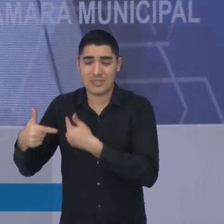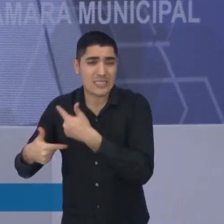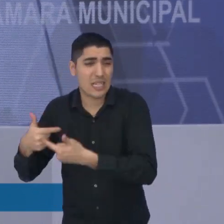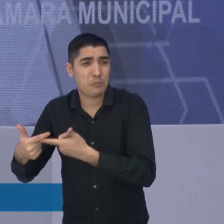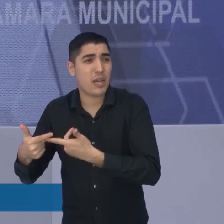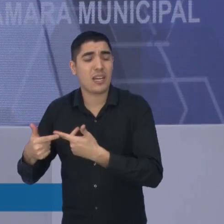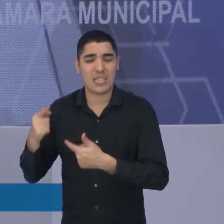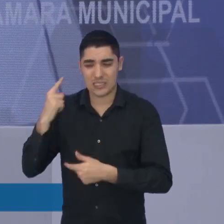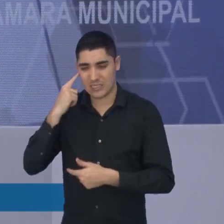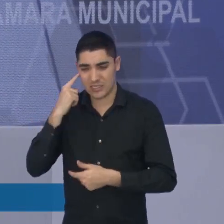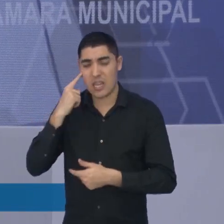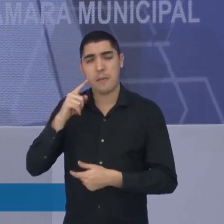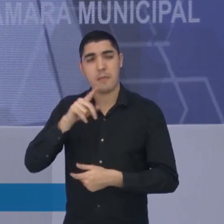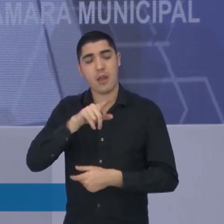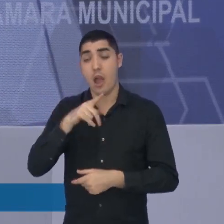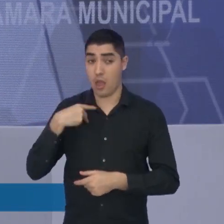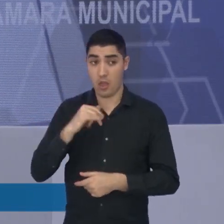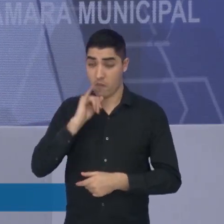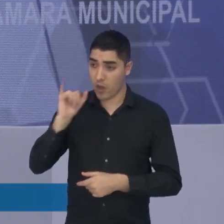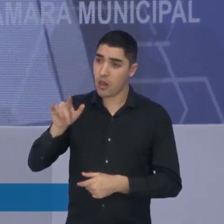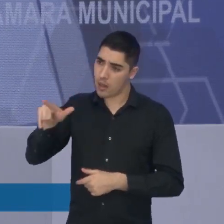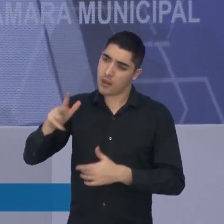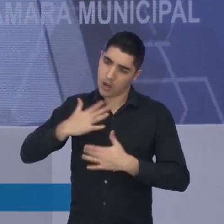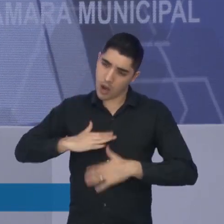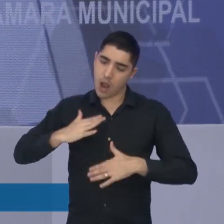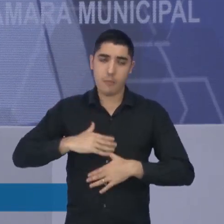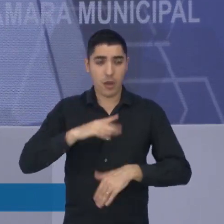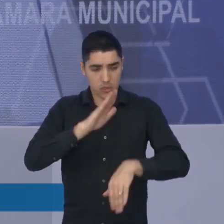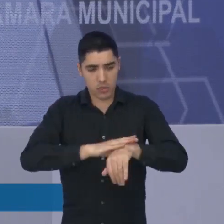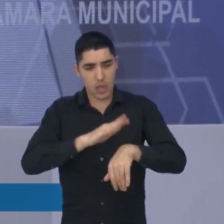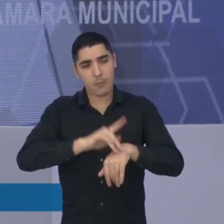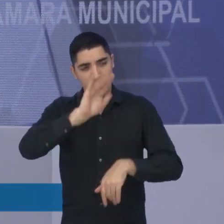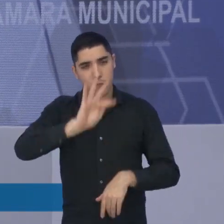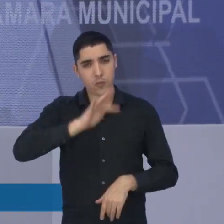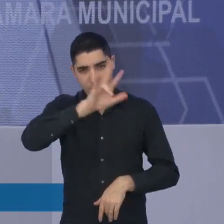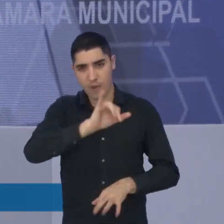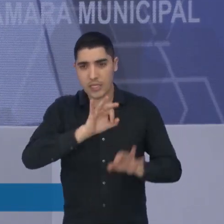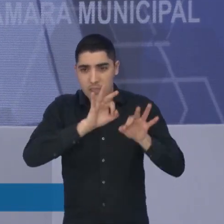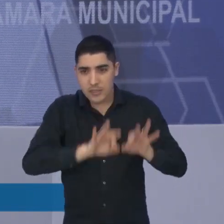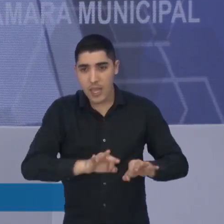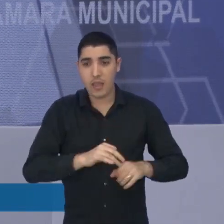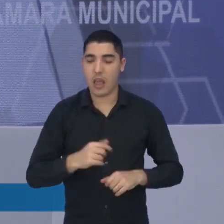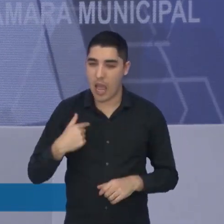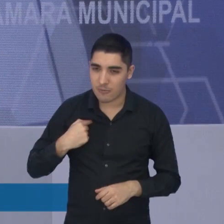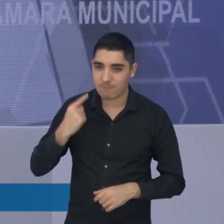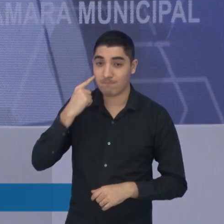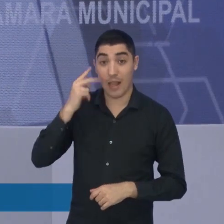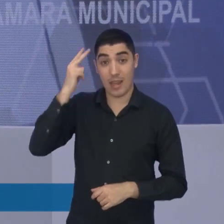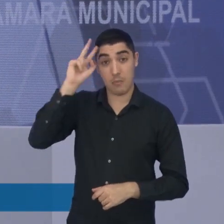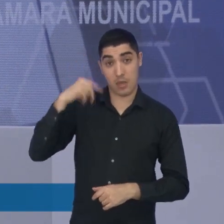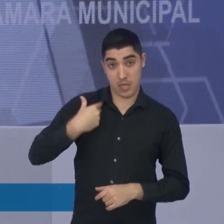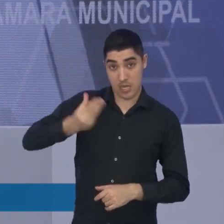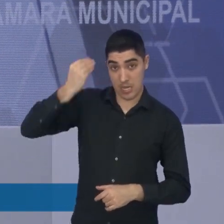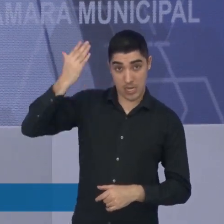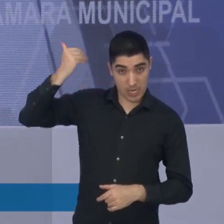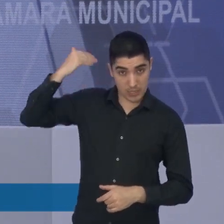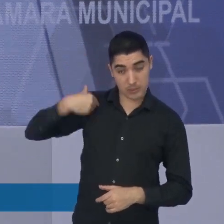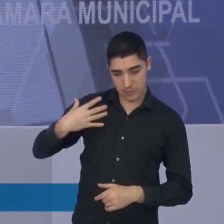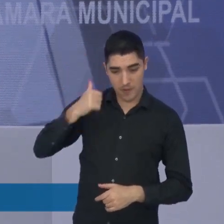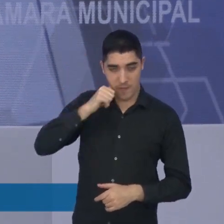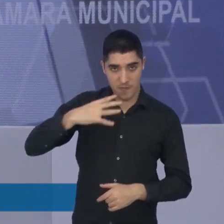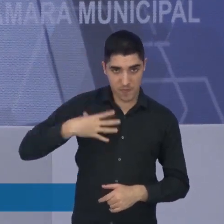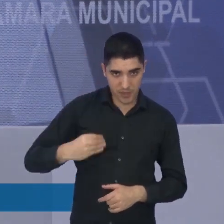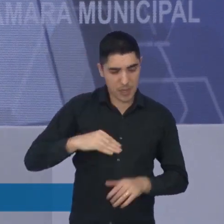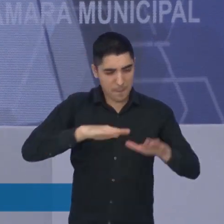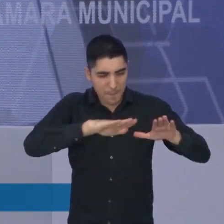o tempo vai chegar. Mas eu também, muito tempo, dediquei quando minhas filhas eram pequenas, e só depois comecei